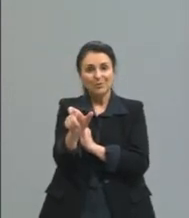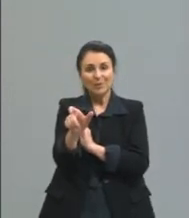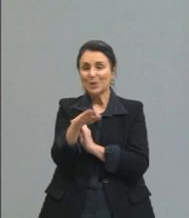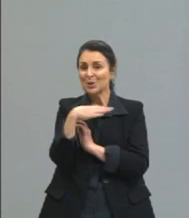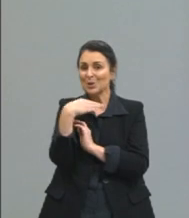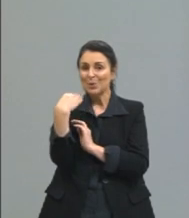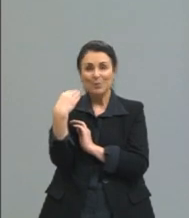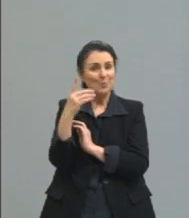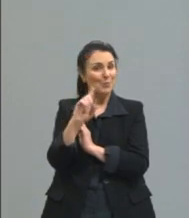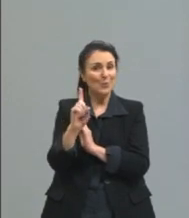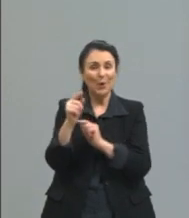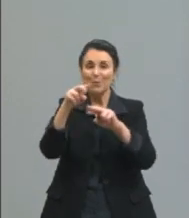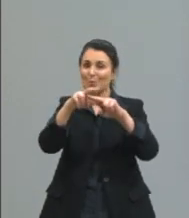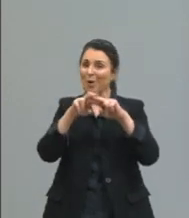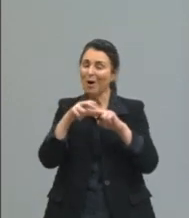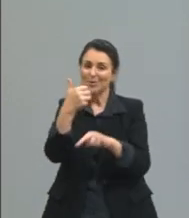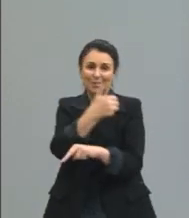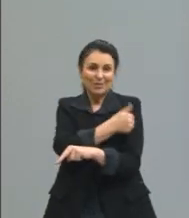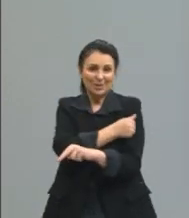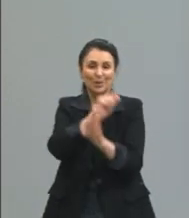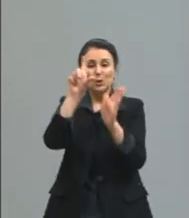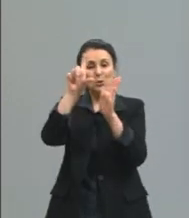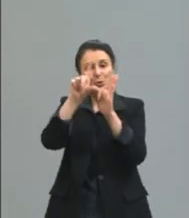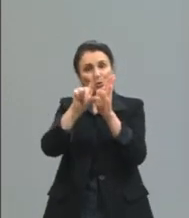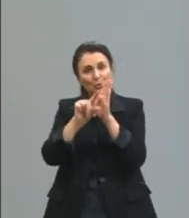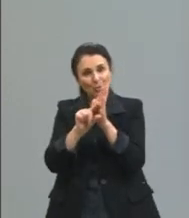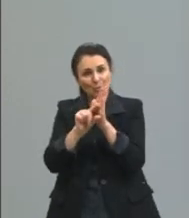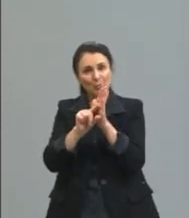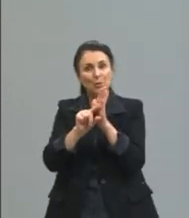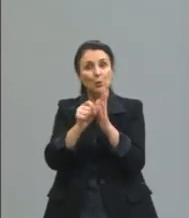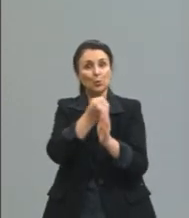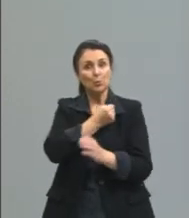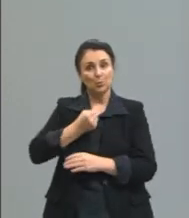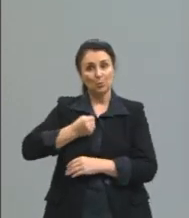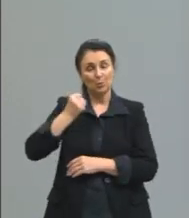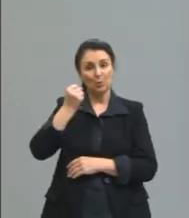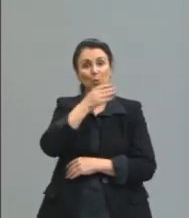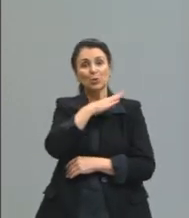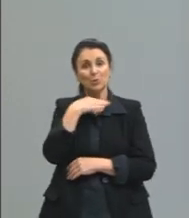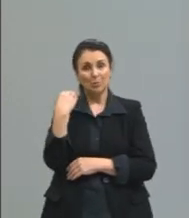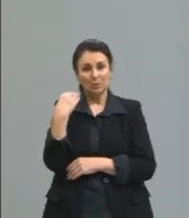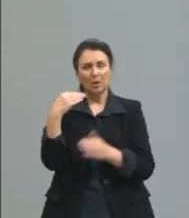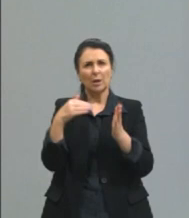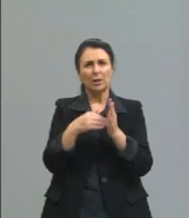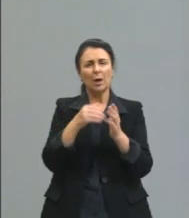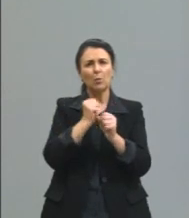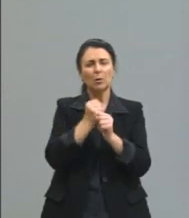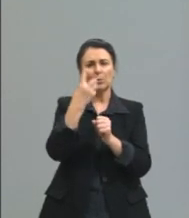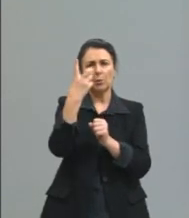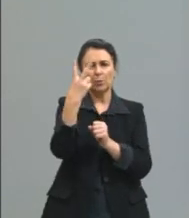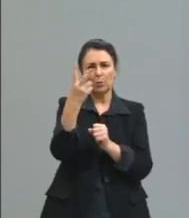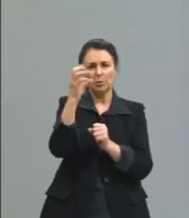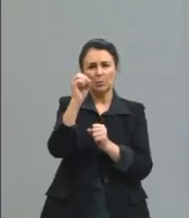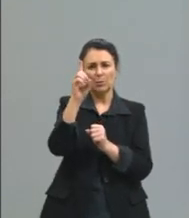bem acentuado nos casos dessas doenças, até 2017.